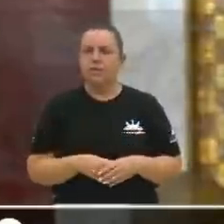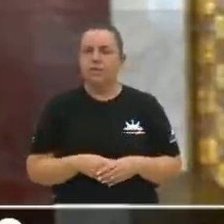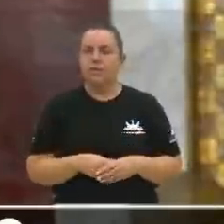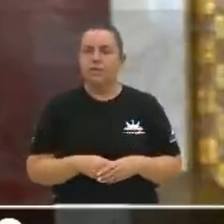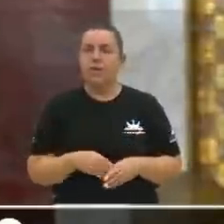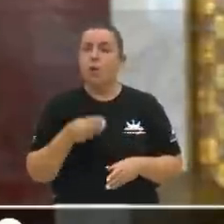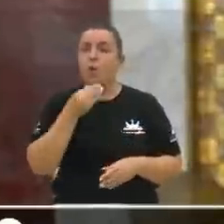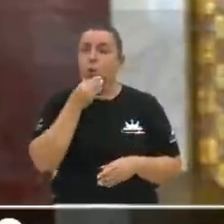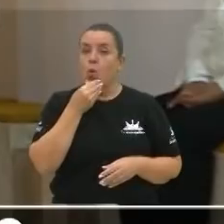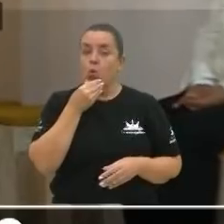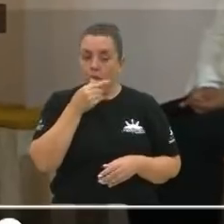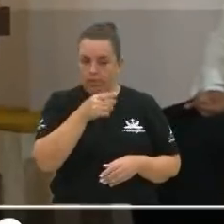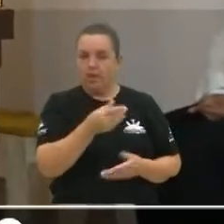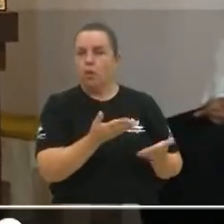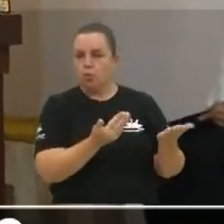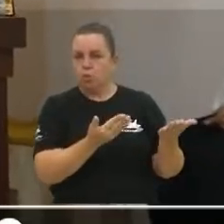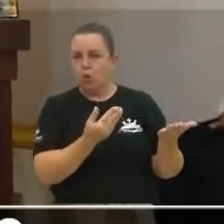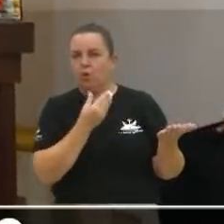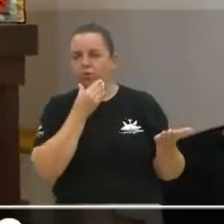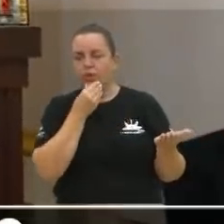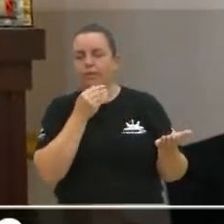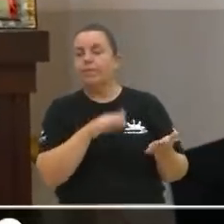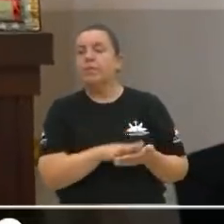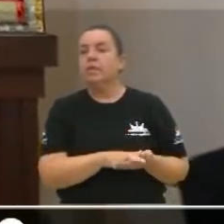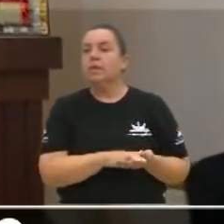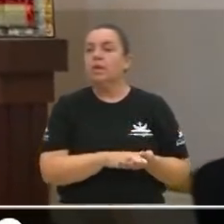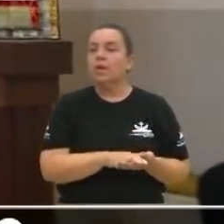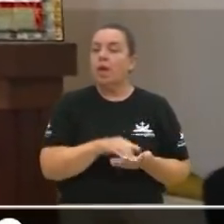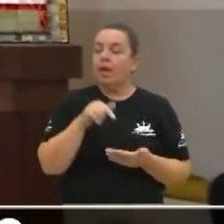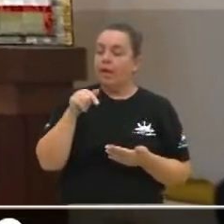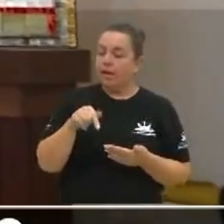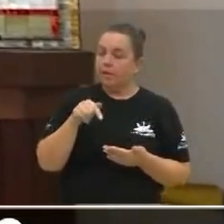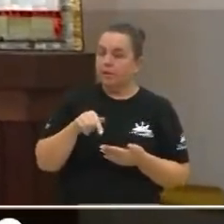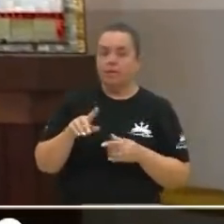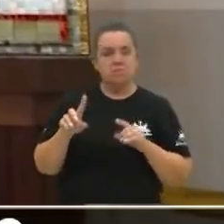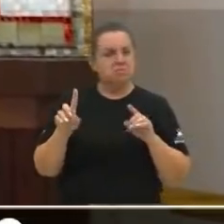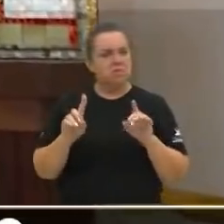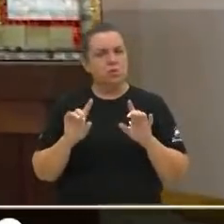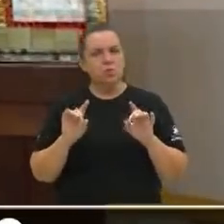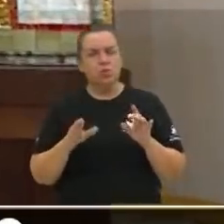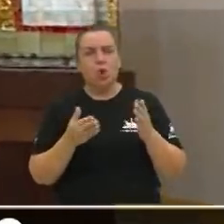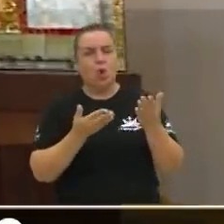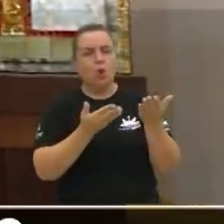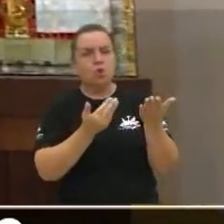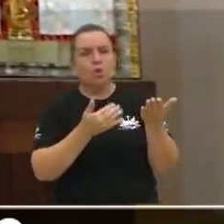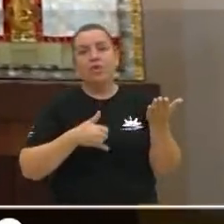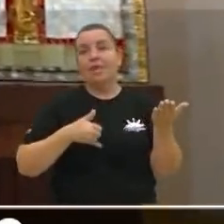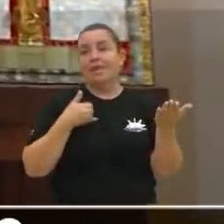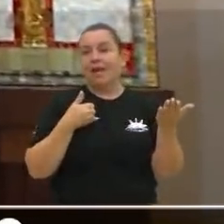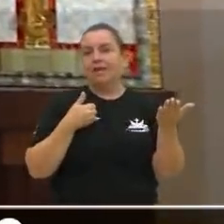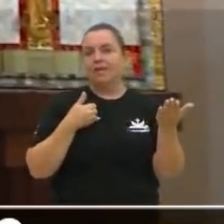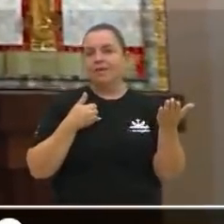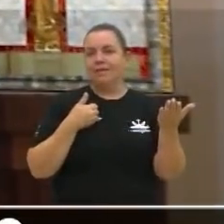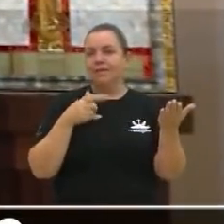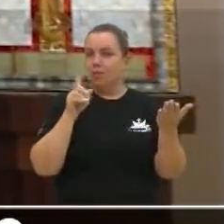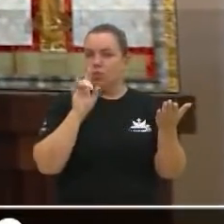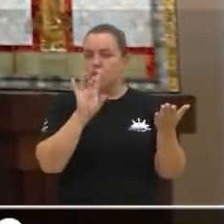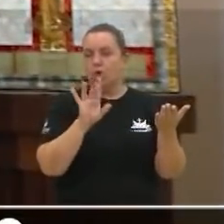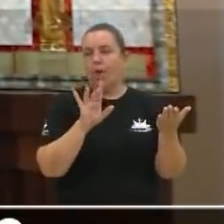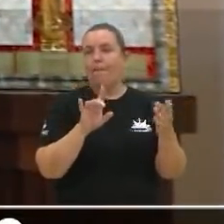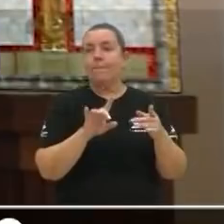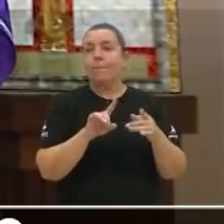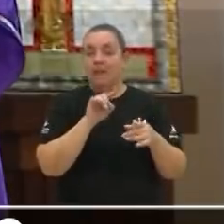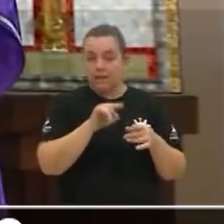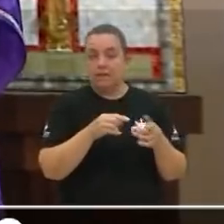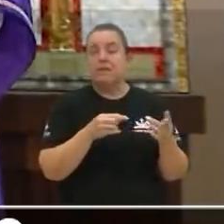é um homem que era um jovem que aqui mais do que o jovem cronológico não quer